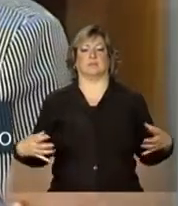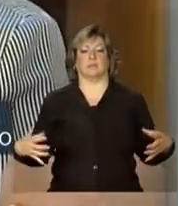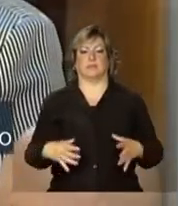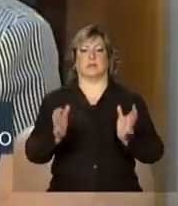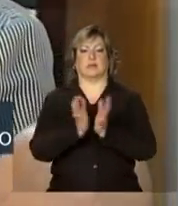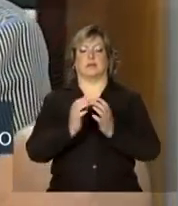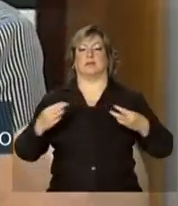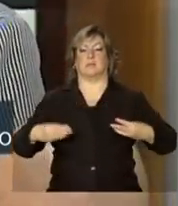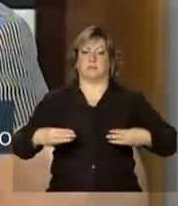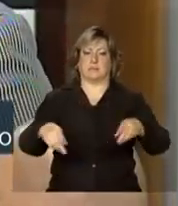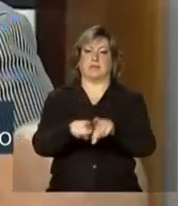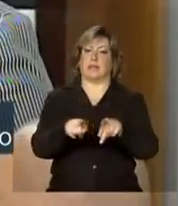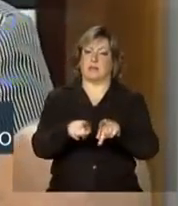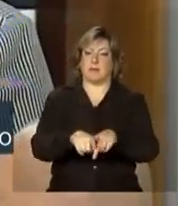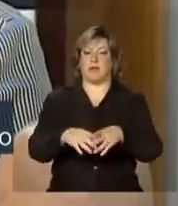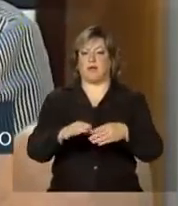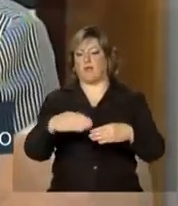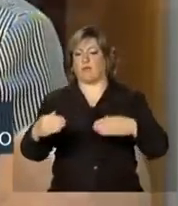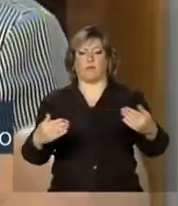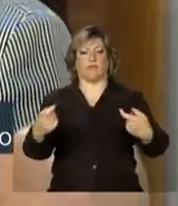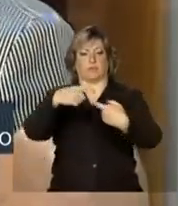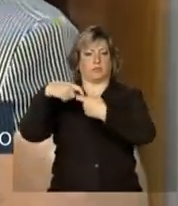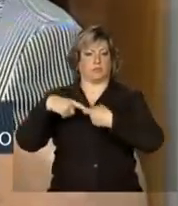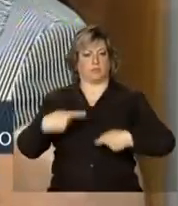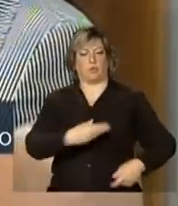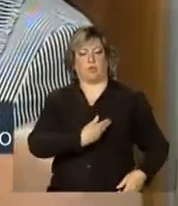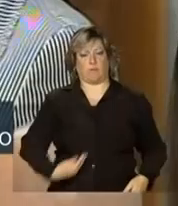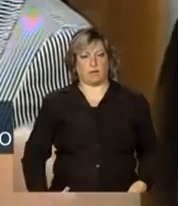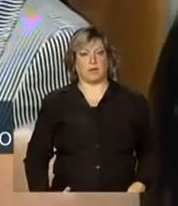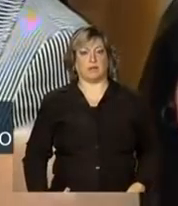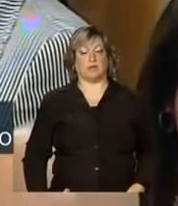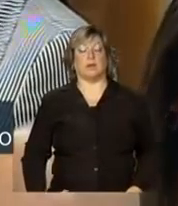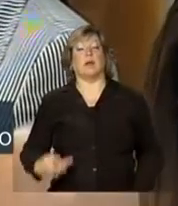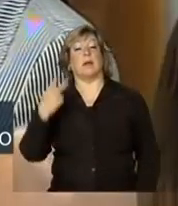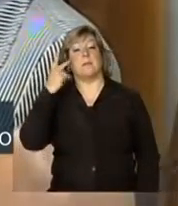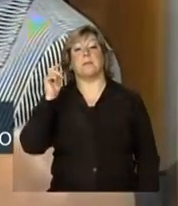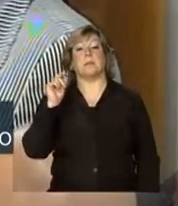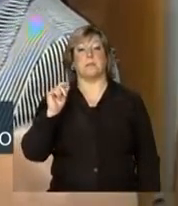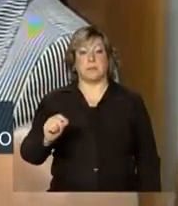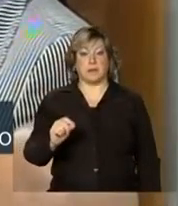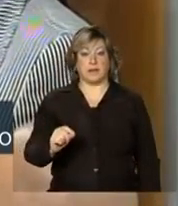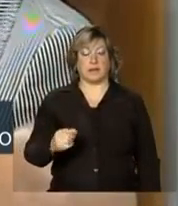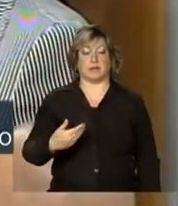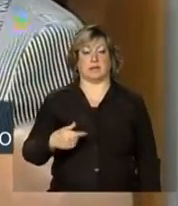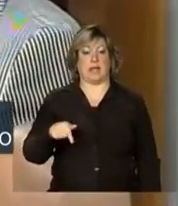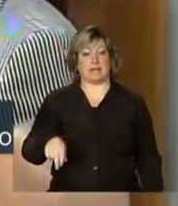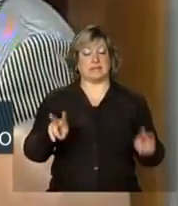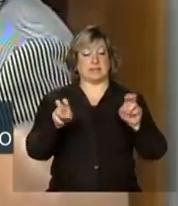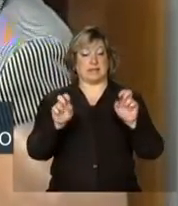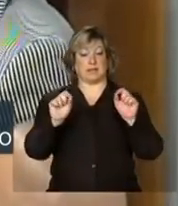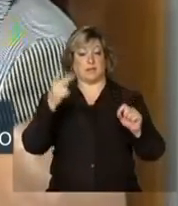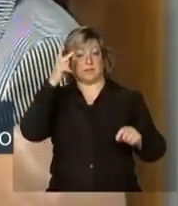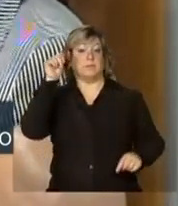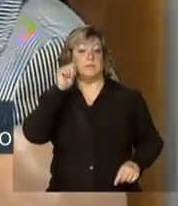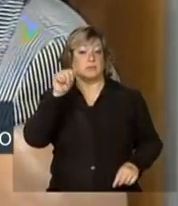ministeriais e não ministeriais do nosso governo, para que a questão das